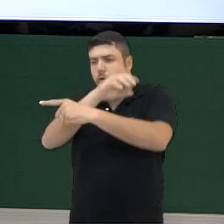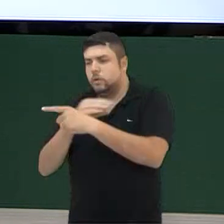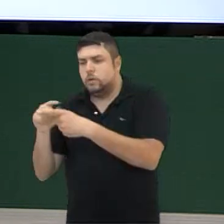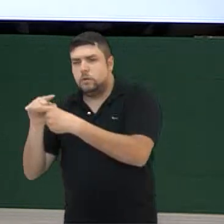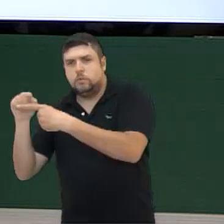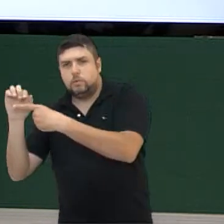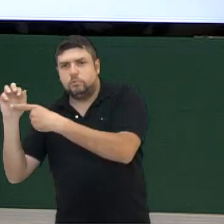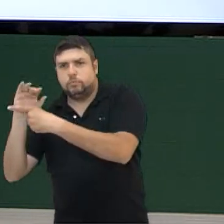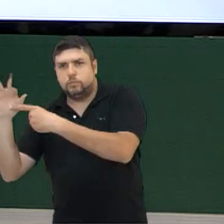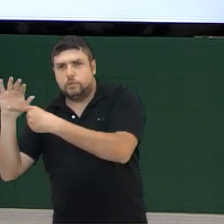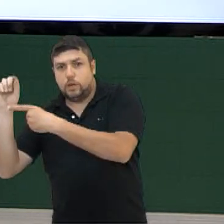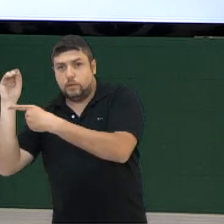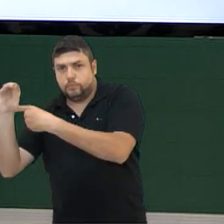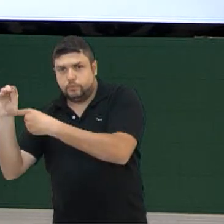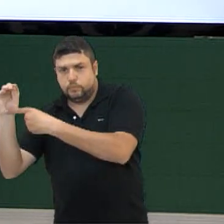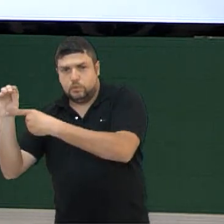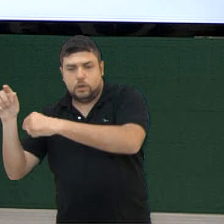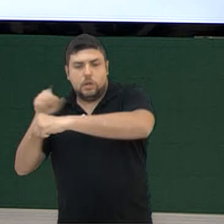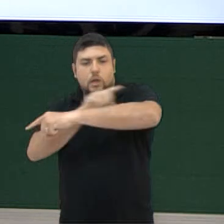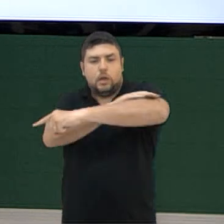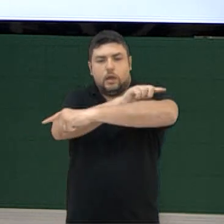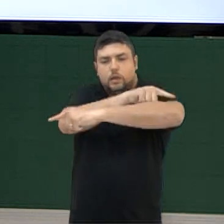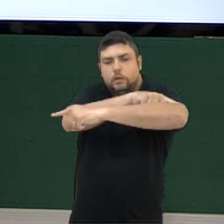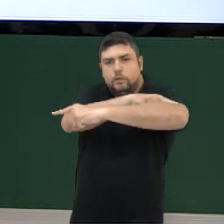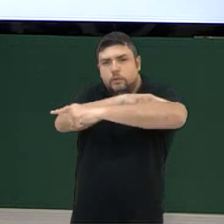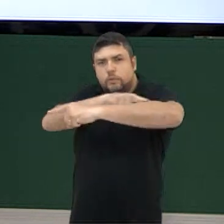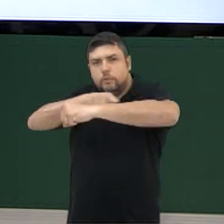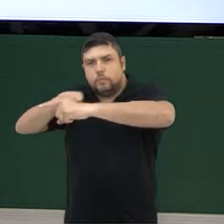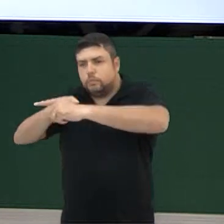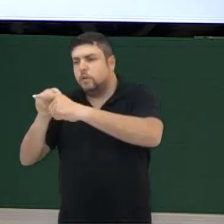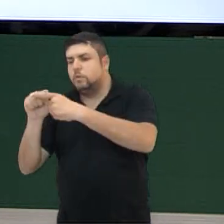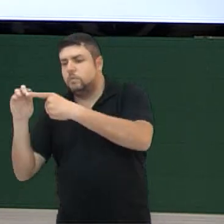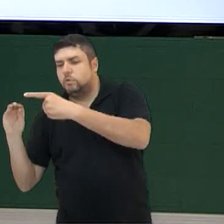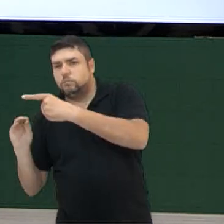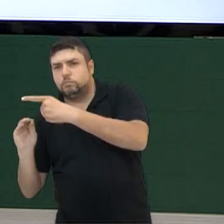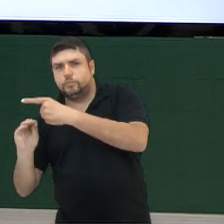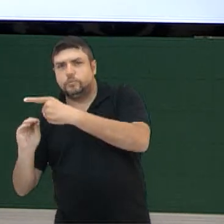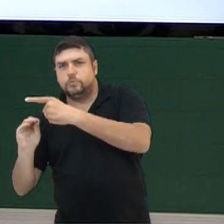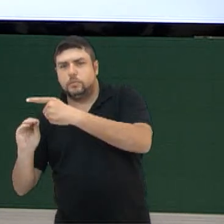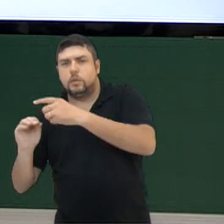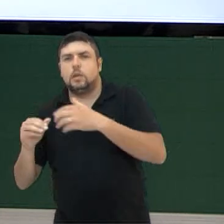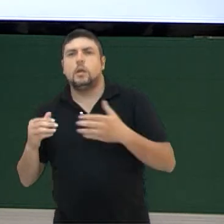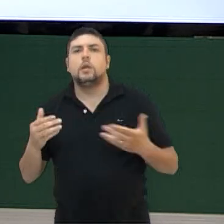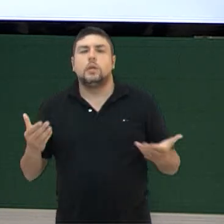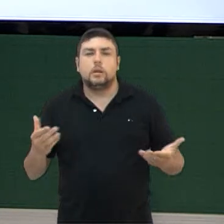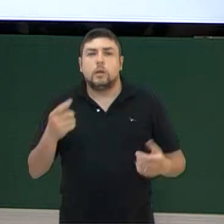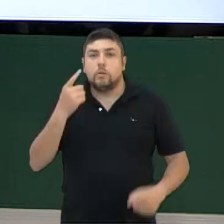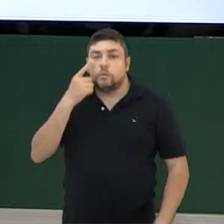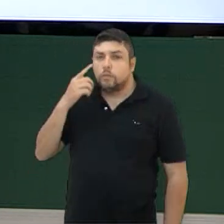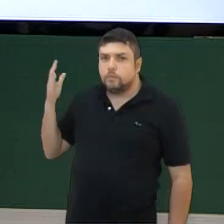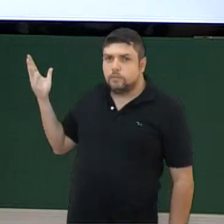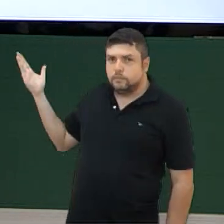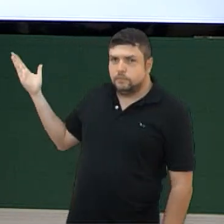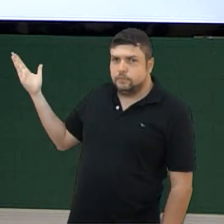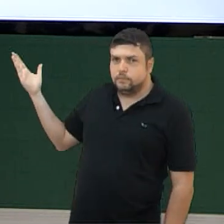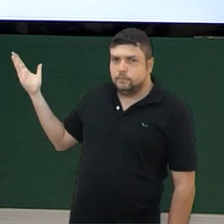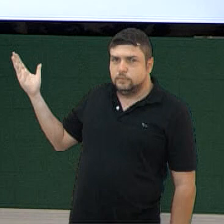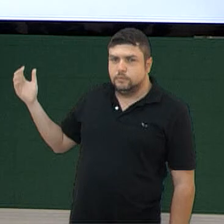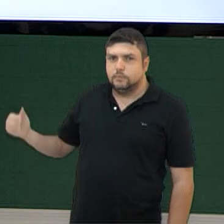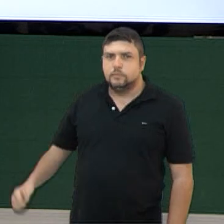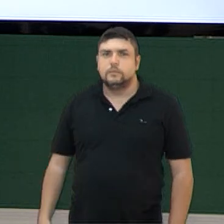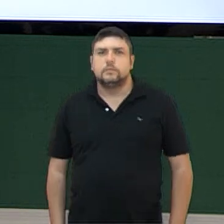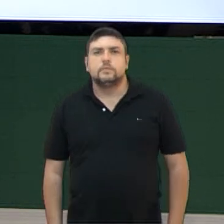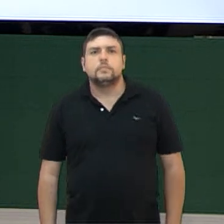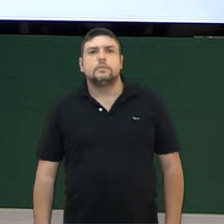na circunferência até o outro em linha reta passando pelo centro, tá? Então, esse pedacinho aqui é chamado de